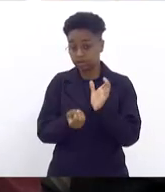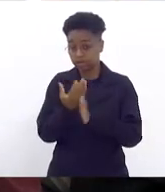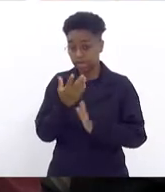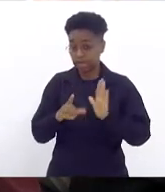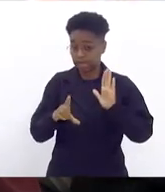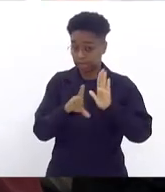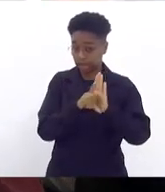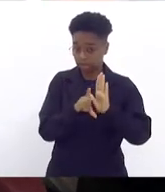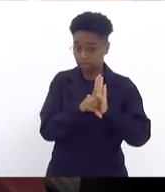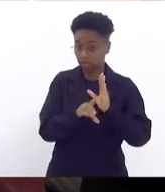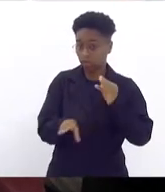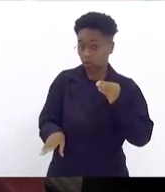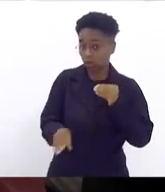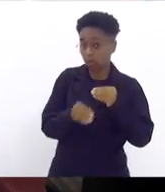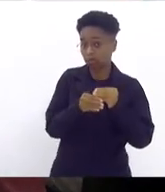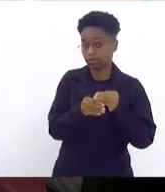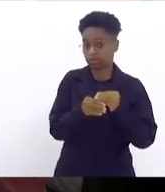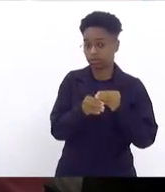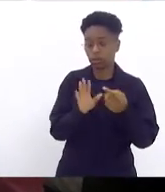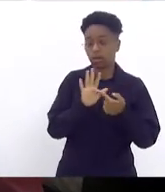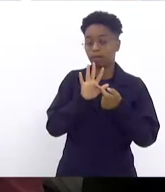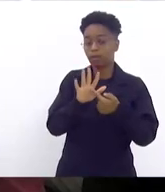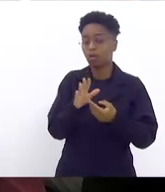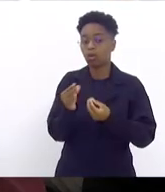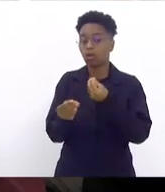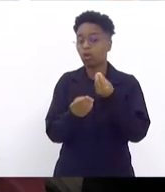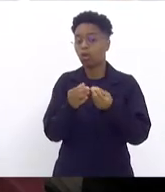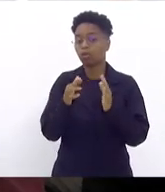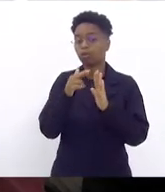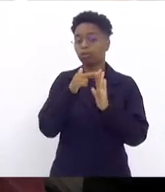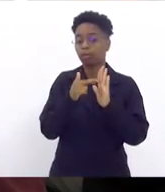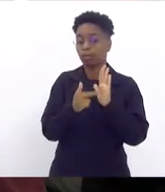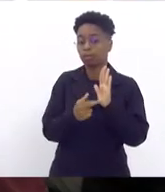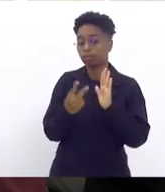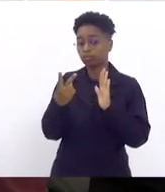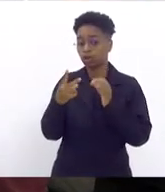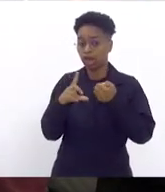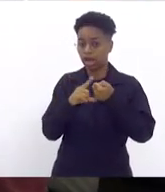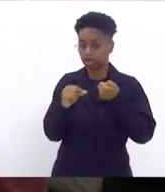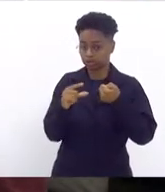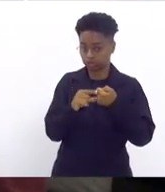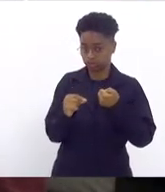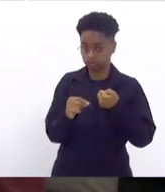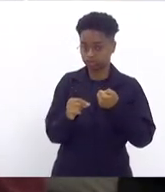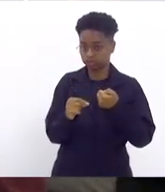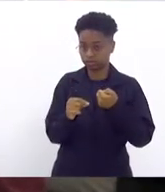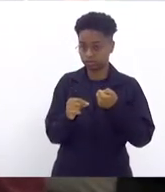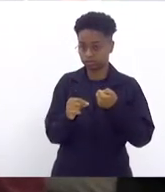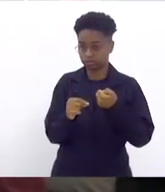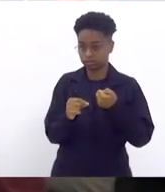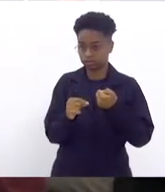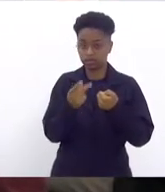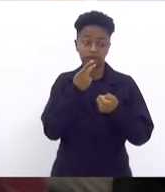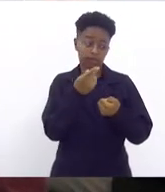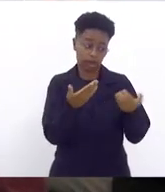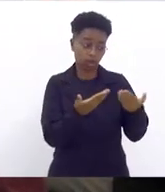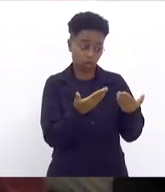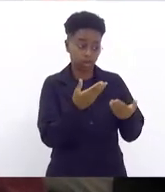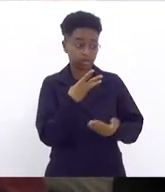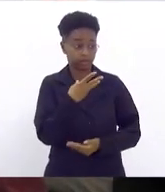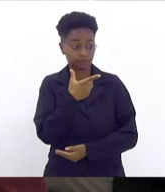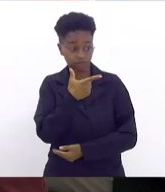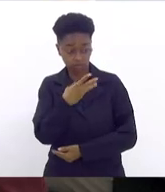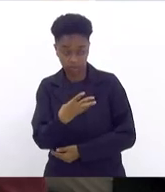complementar regulamentando os dois artigos da Constituição. Falou exatamente isso agora, 324 e